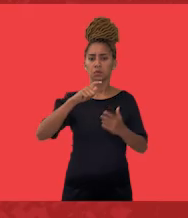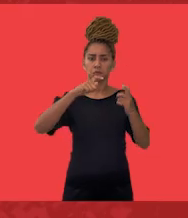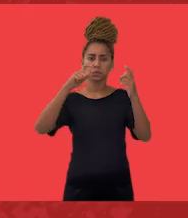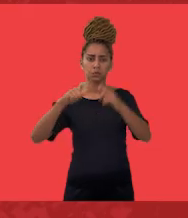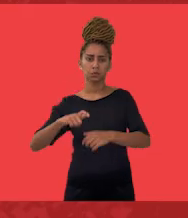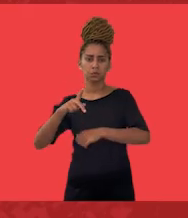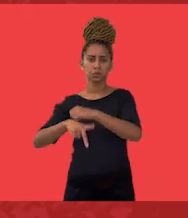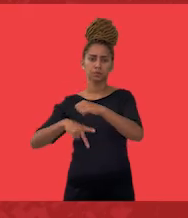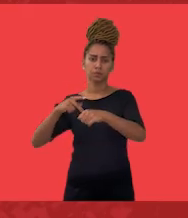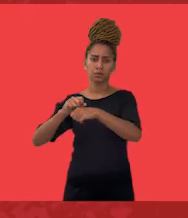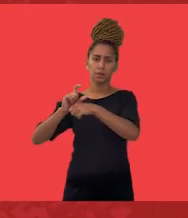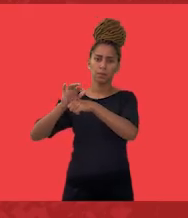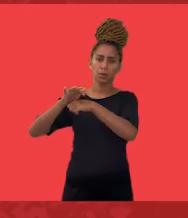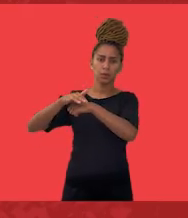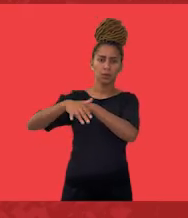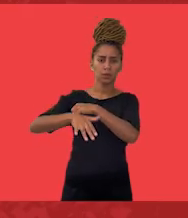indecisa, imperfeita.